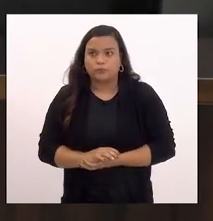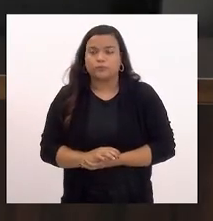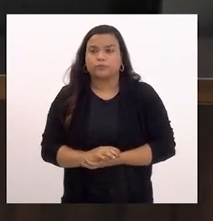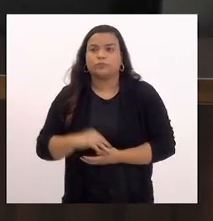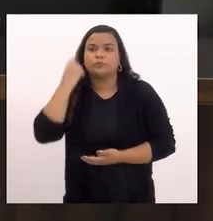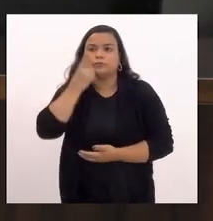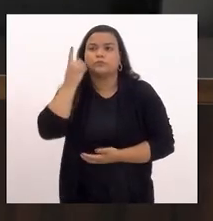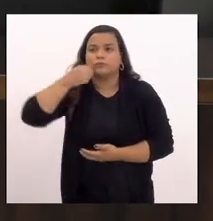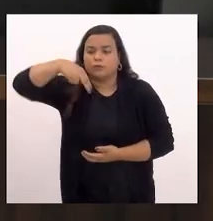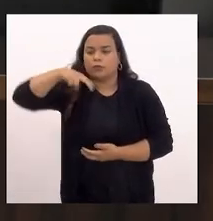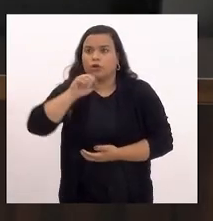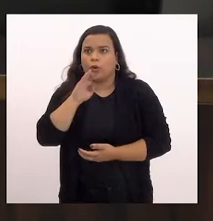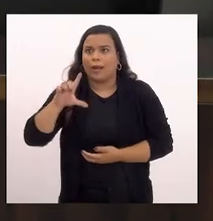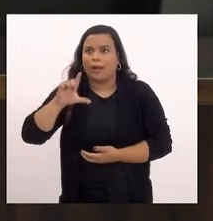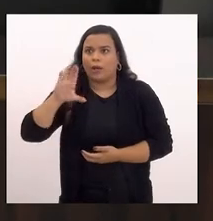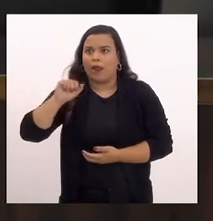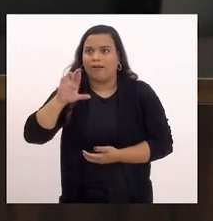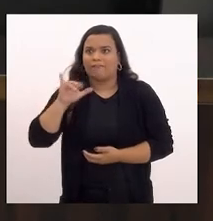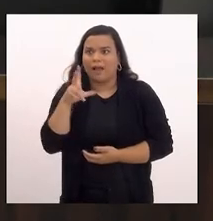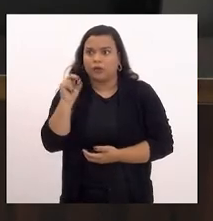Deputado Noel de Carvalho.